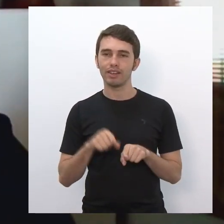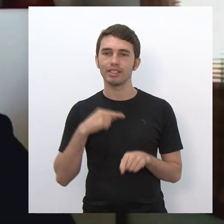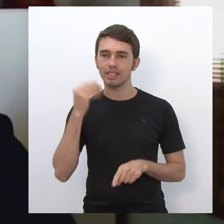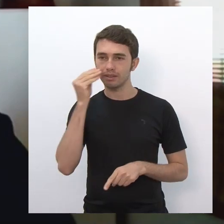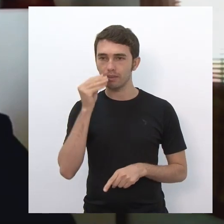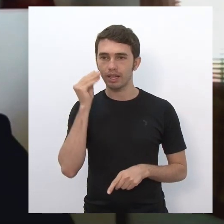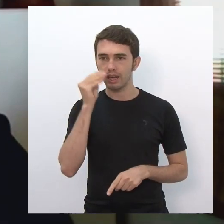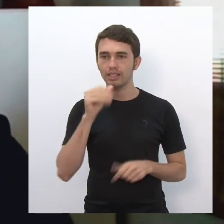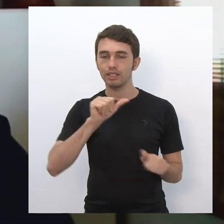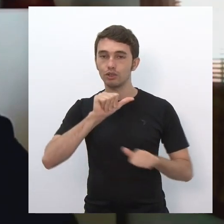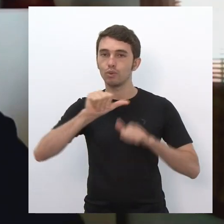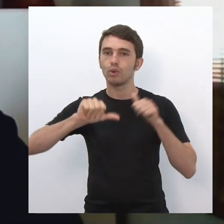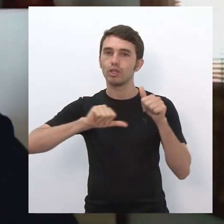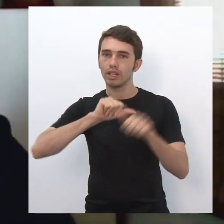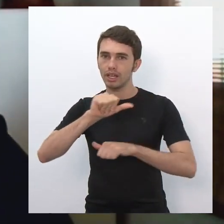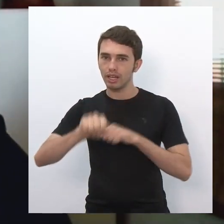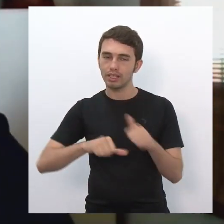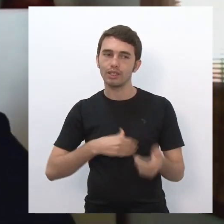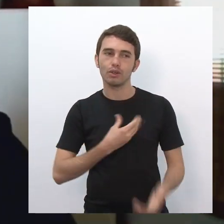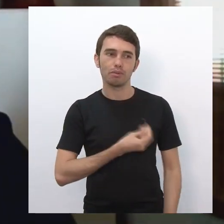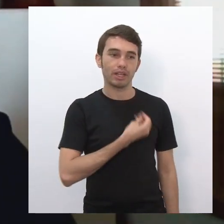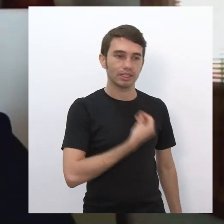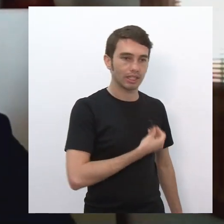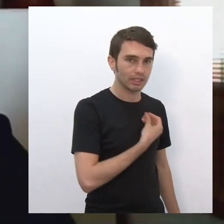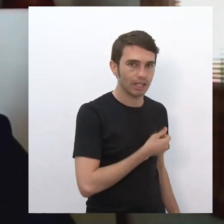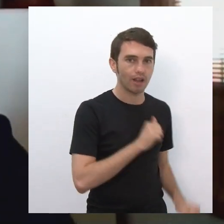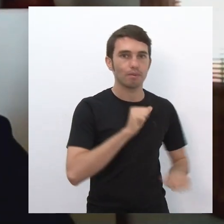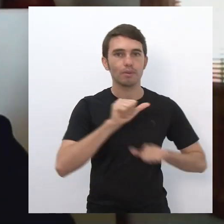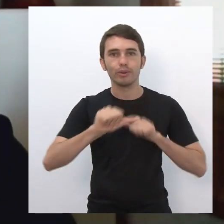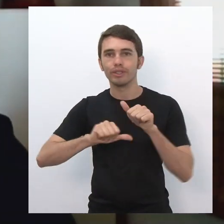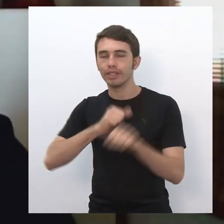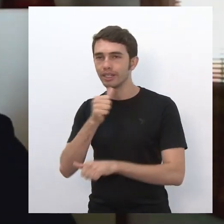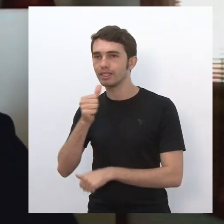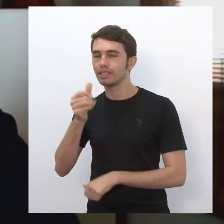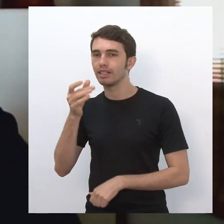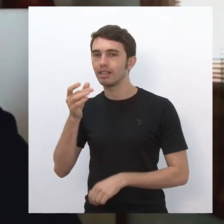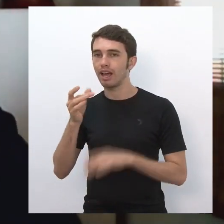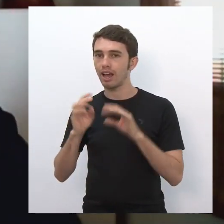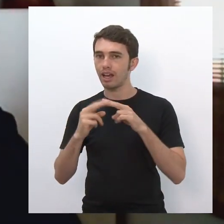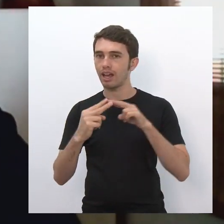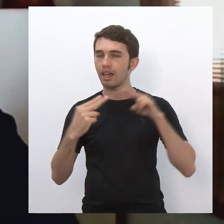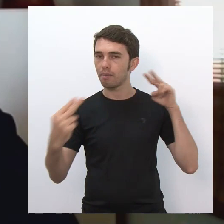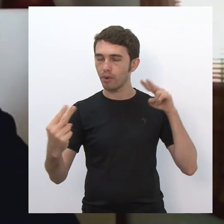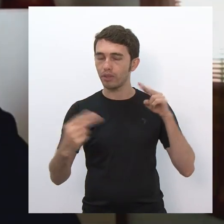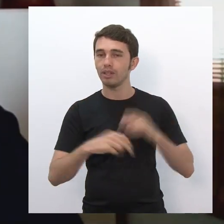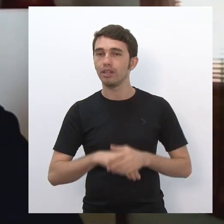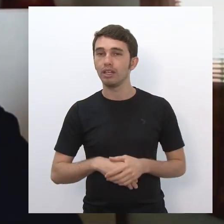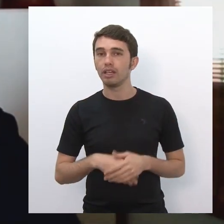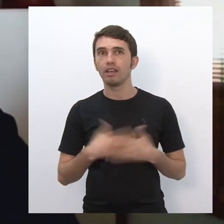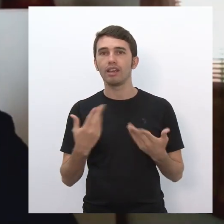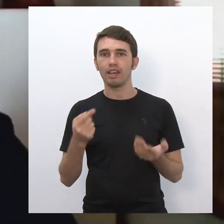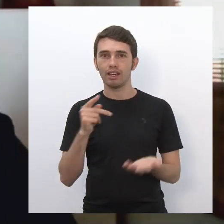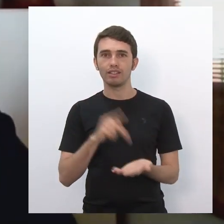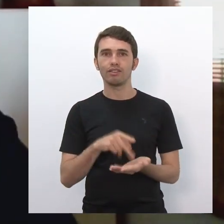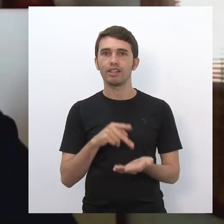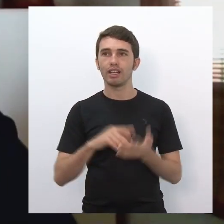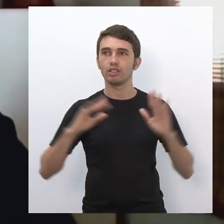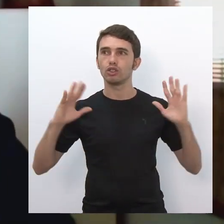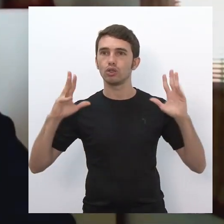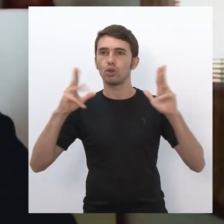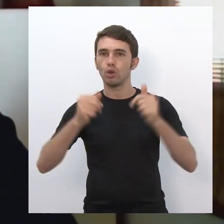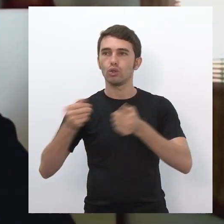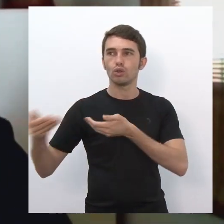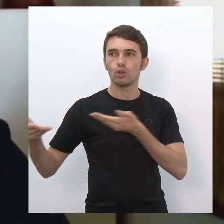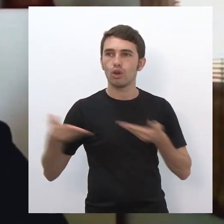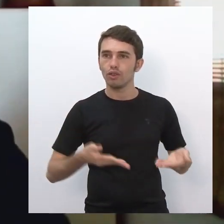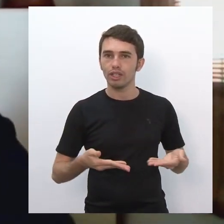de mudança do formato presencial para a distância, né? E é unânime de todos os convidados que vieram